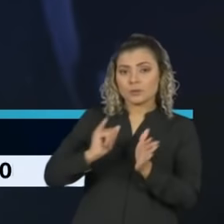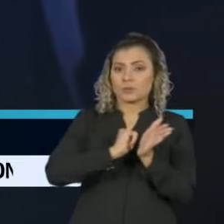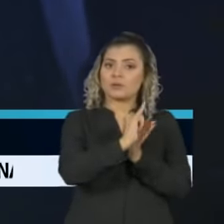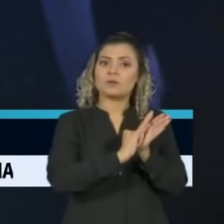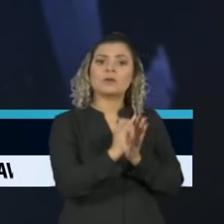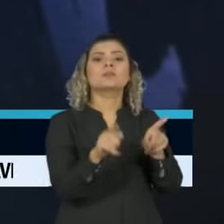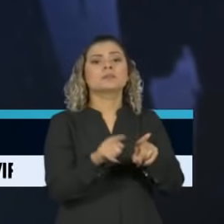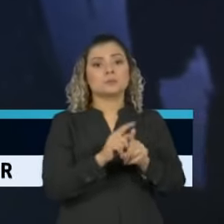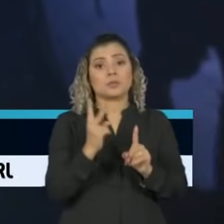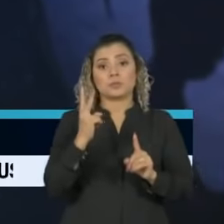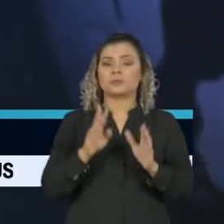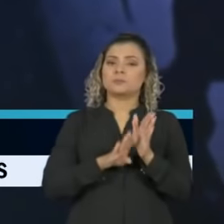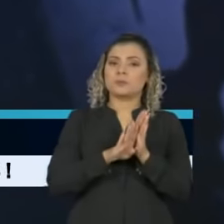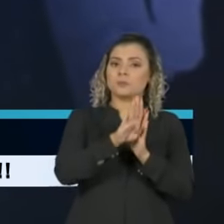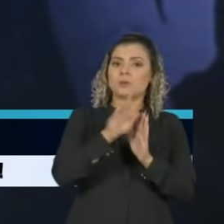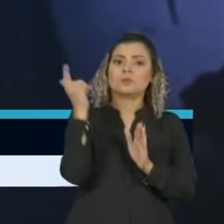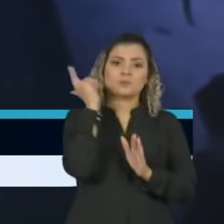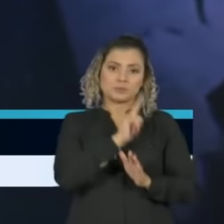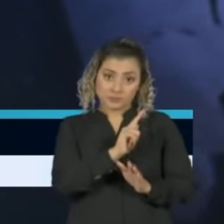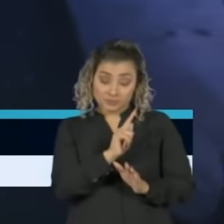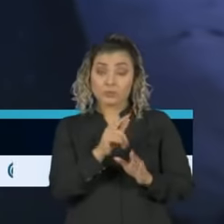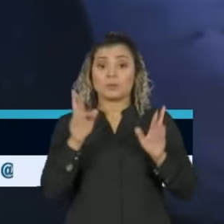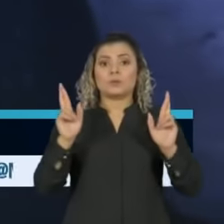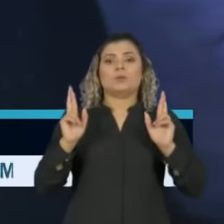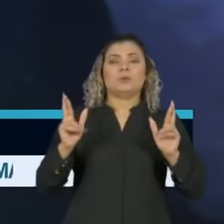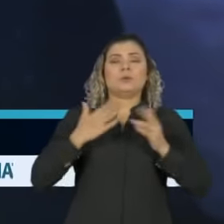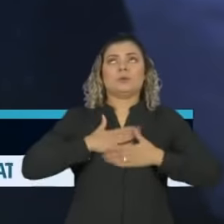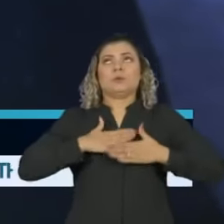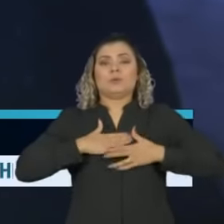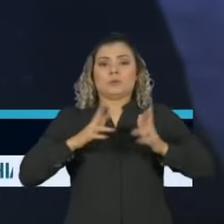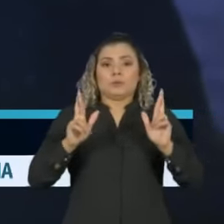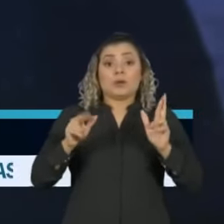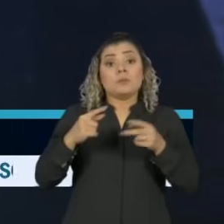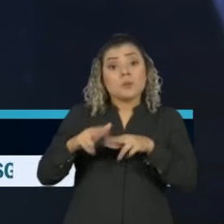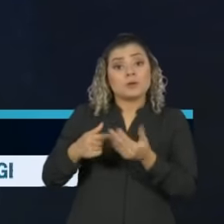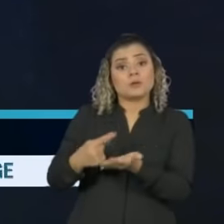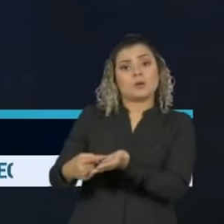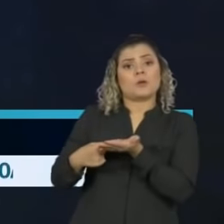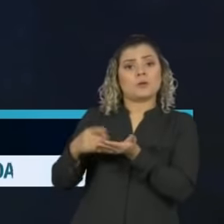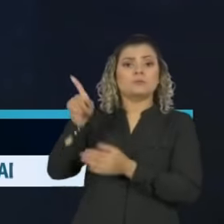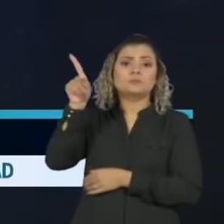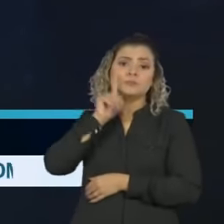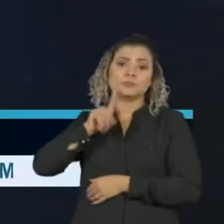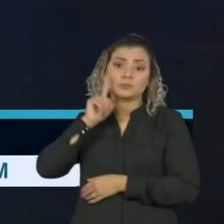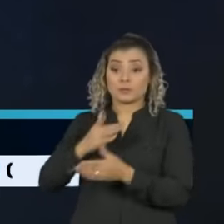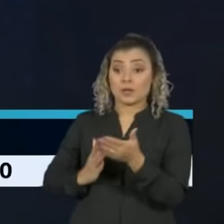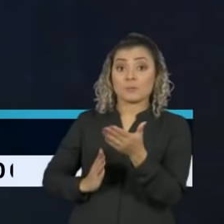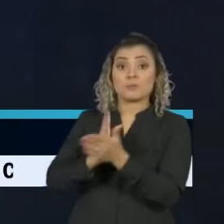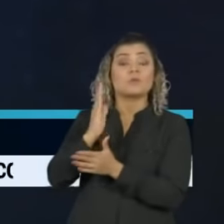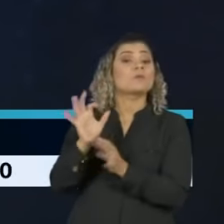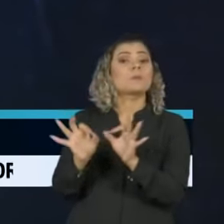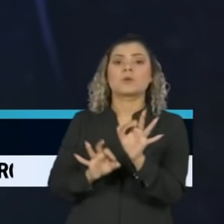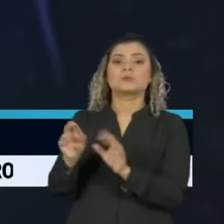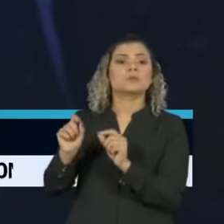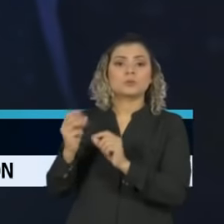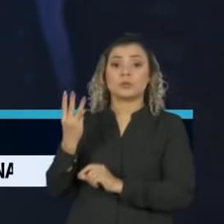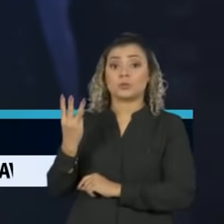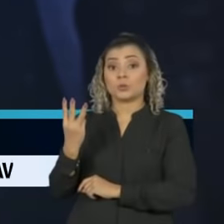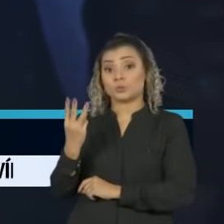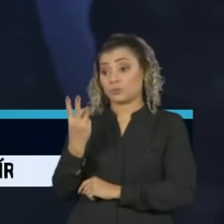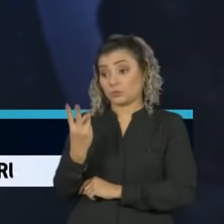também placou dois pregões no azul. O otimismo é resultado do acordo no Congresso americano para aprovar um pacote de 2 trilhões